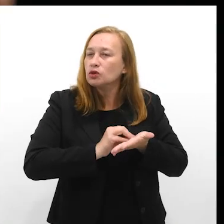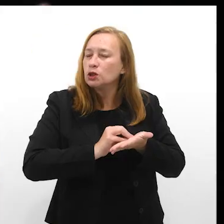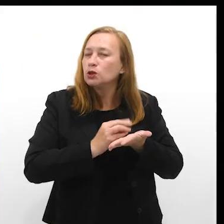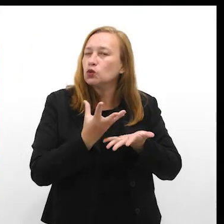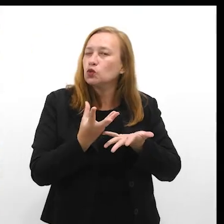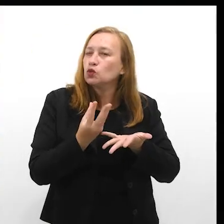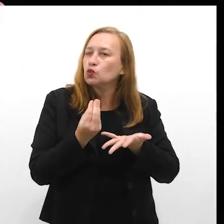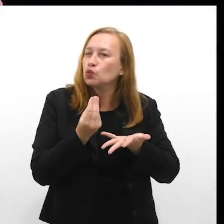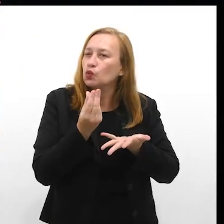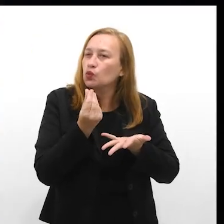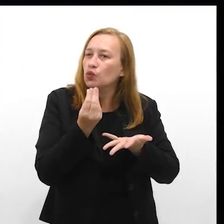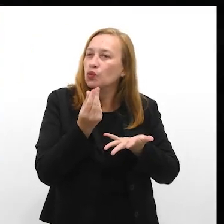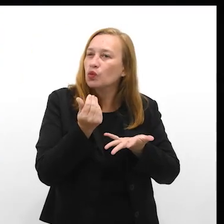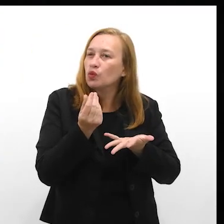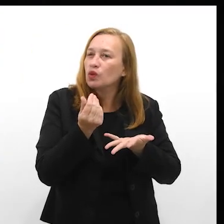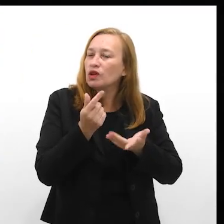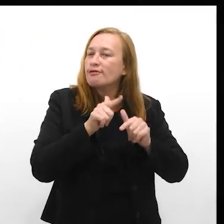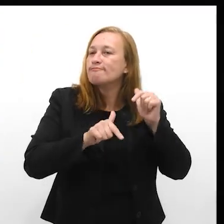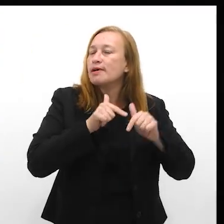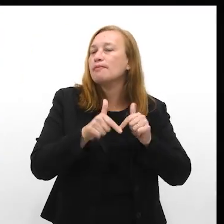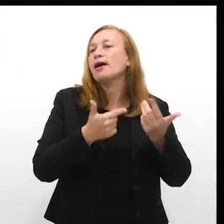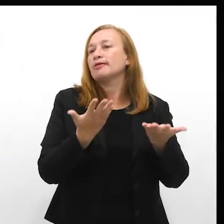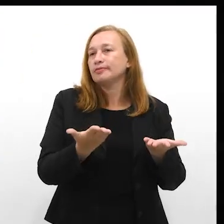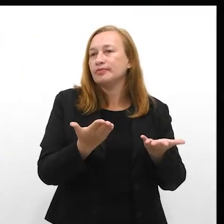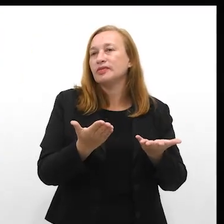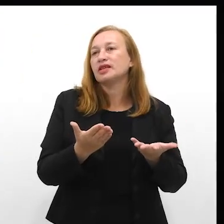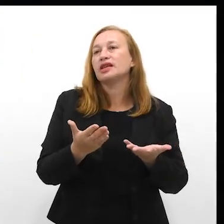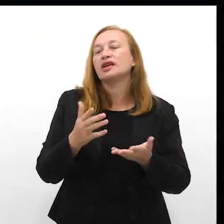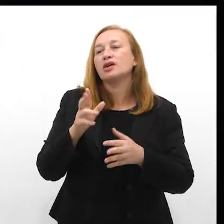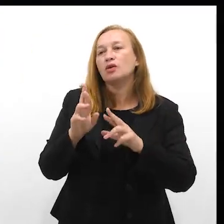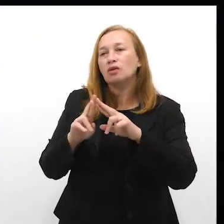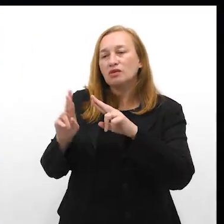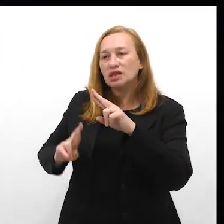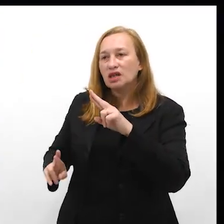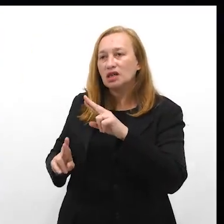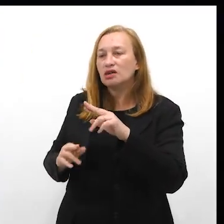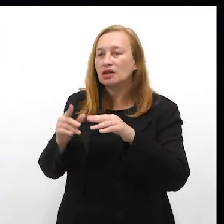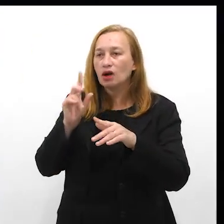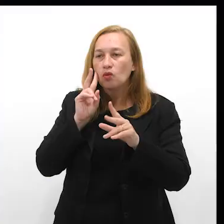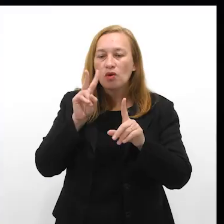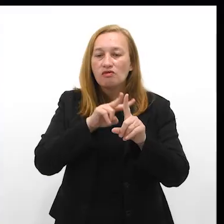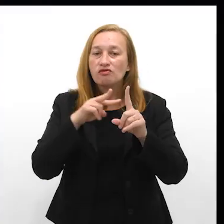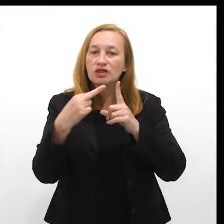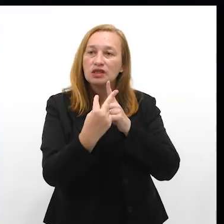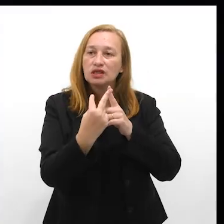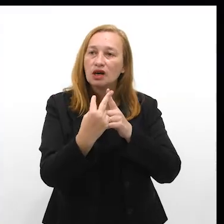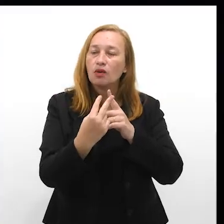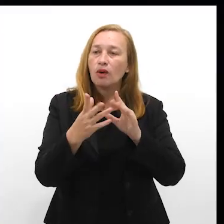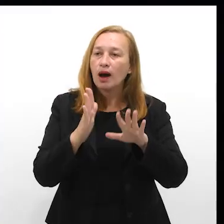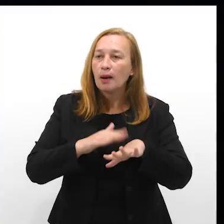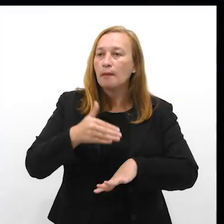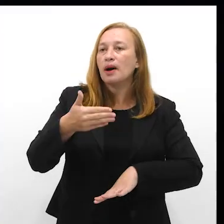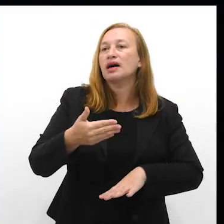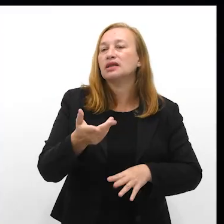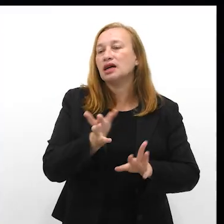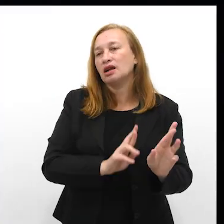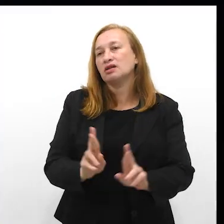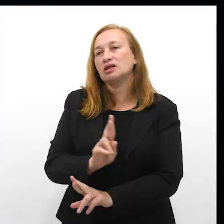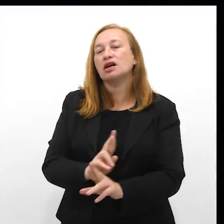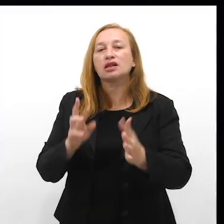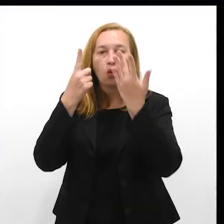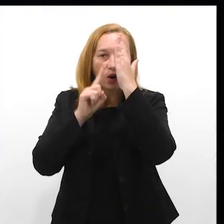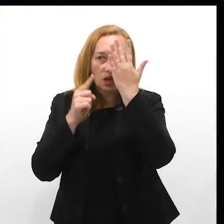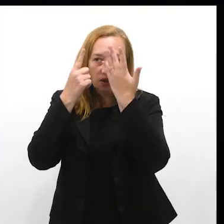acaba faltando mão de obra. A Liga RJ está com um olhar muito à frente também em